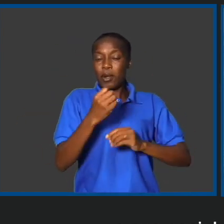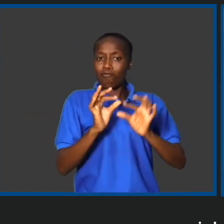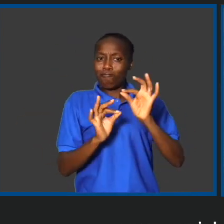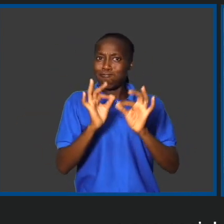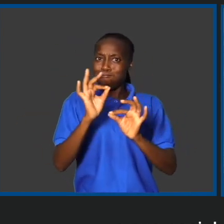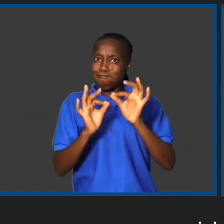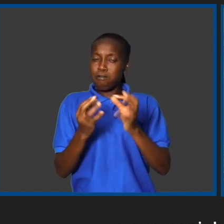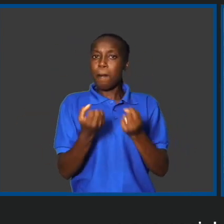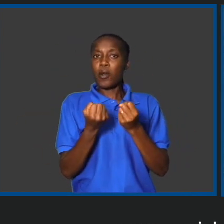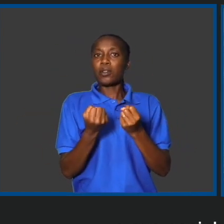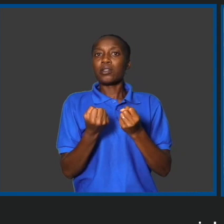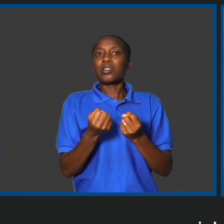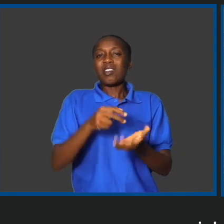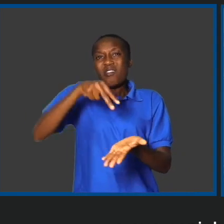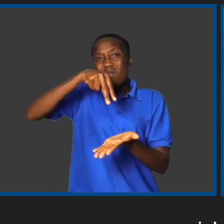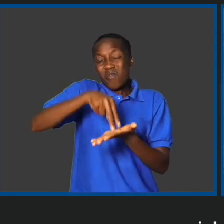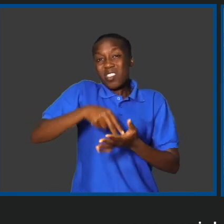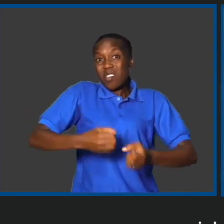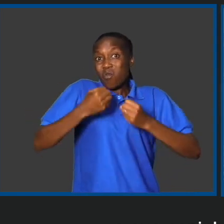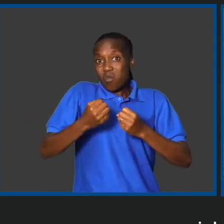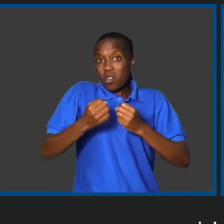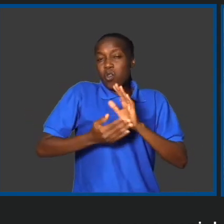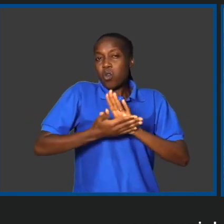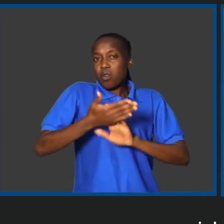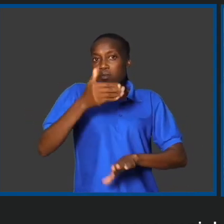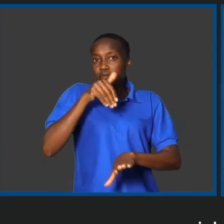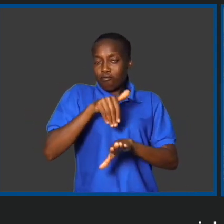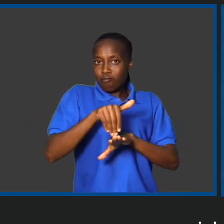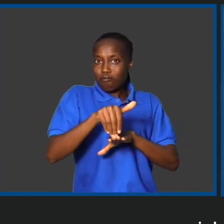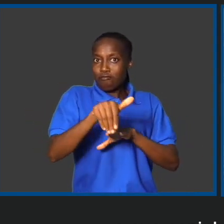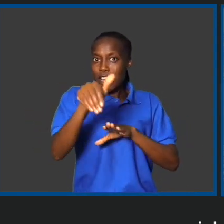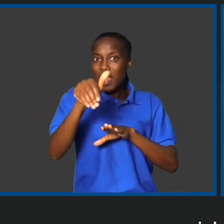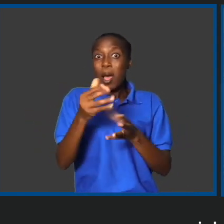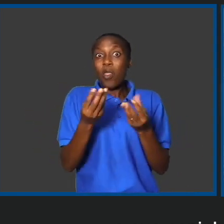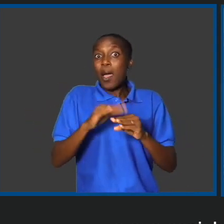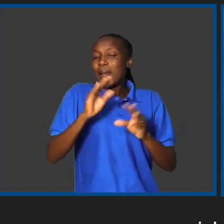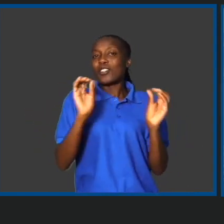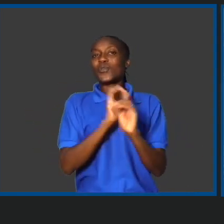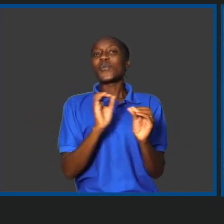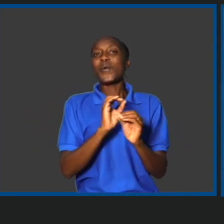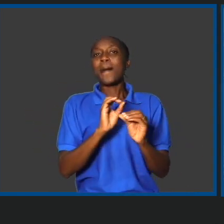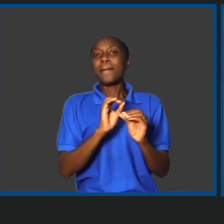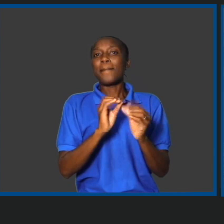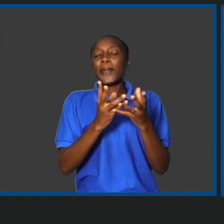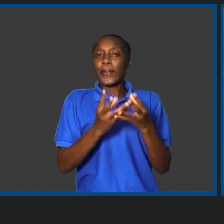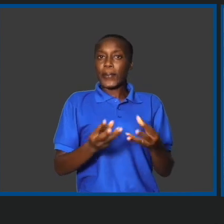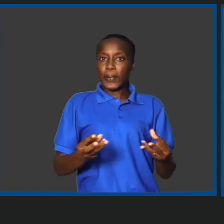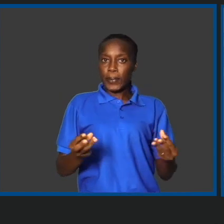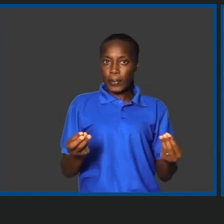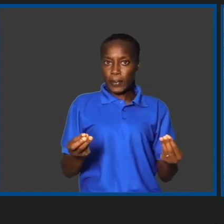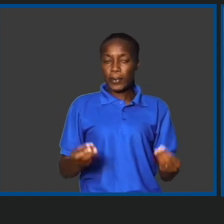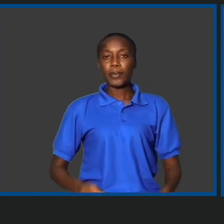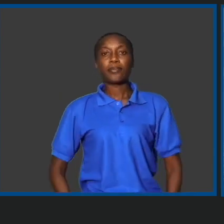espinha para que consiga ficar de pé e olhe para a frente com menos dor possível, ou sem nenhuma